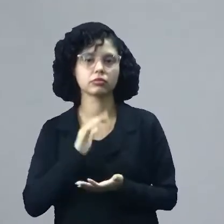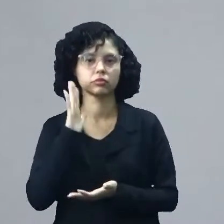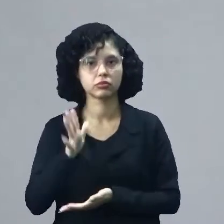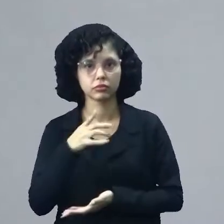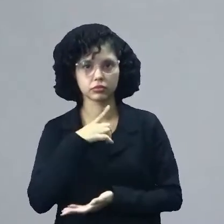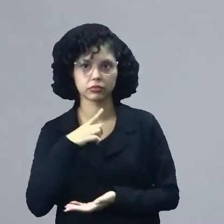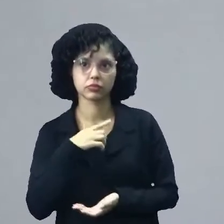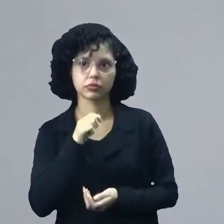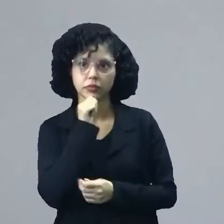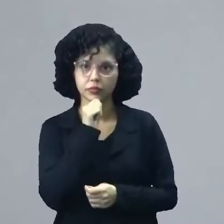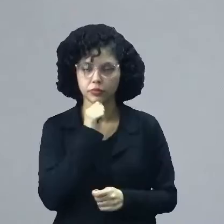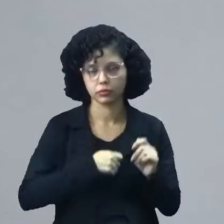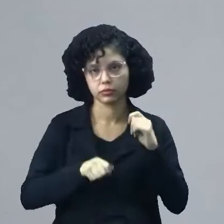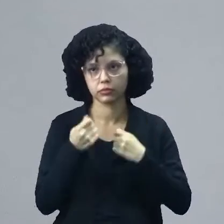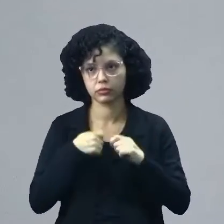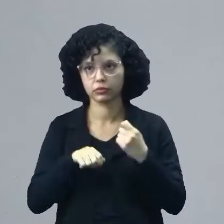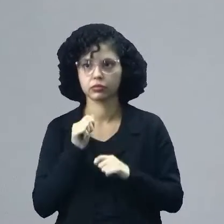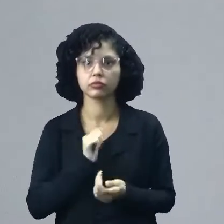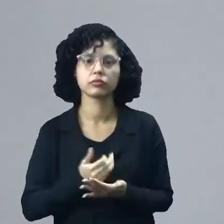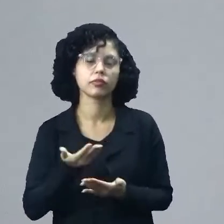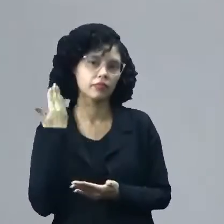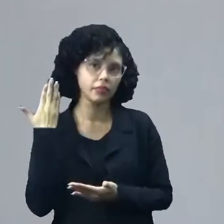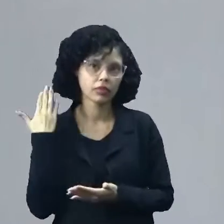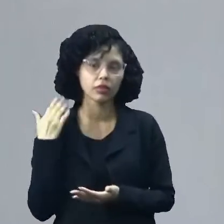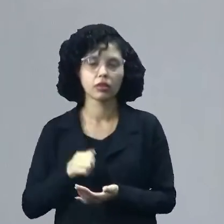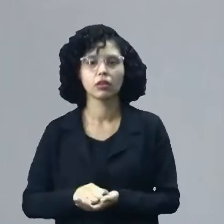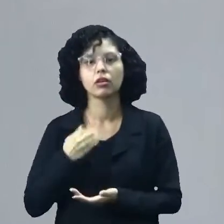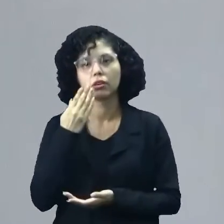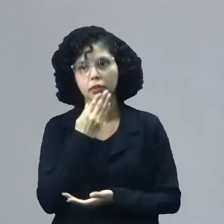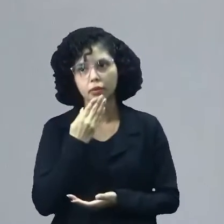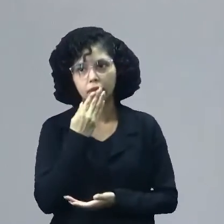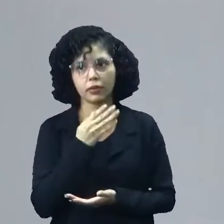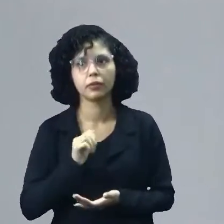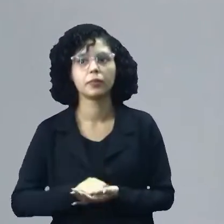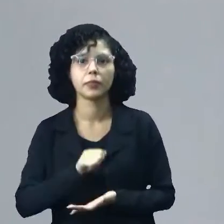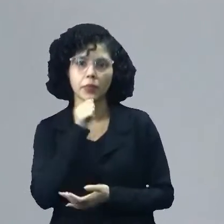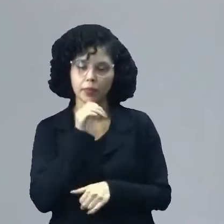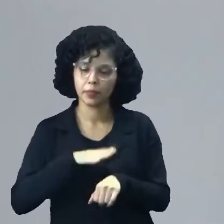que a atividade econômica que predominava na época era o açúcar.